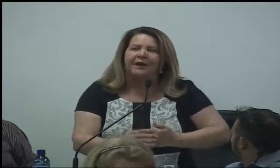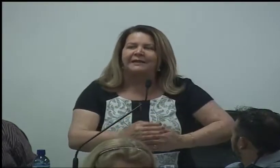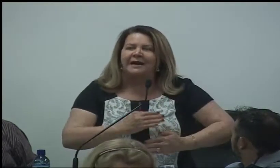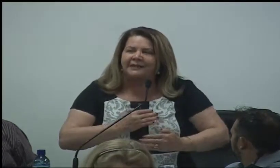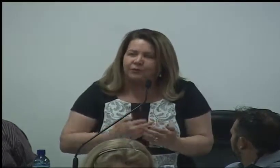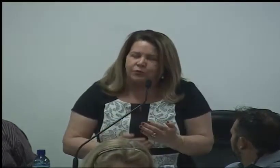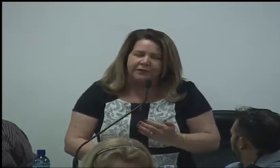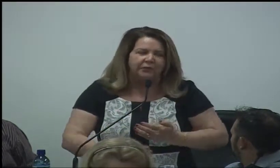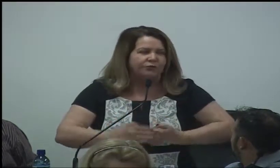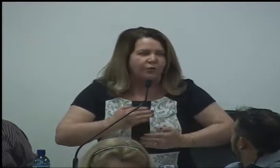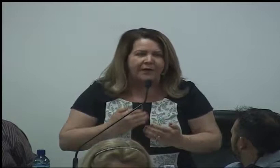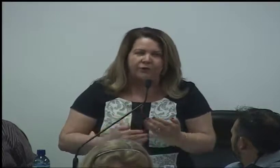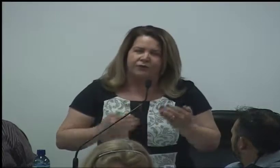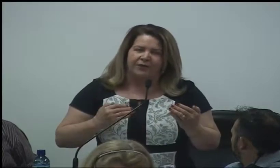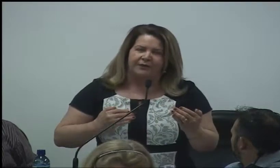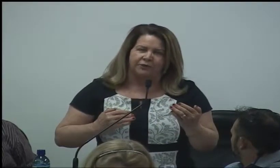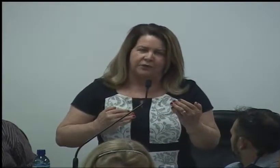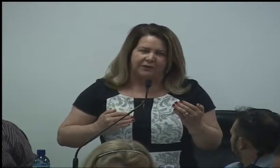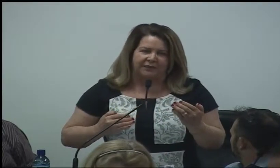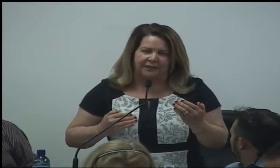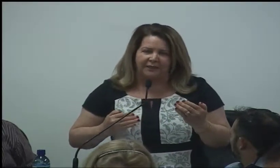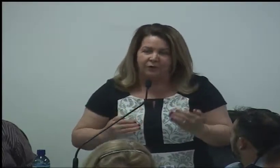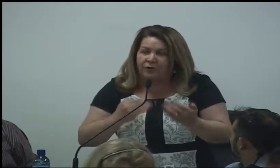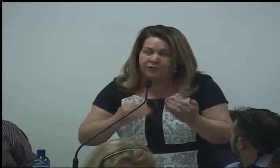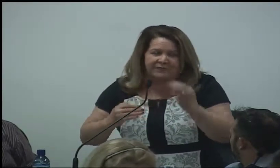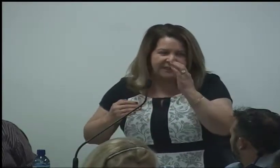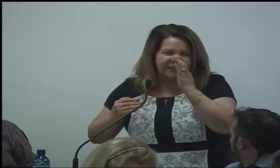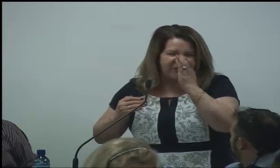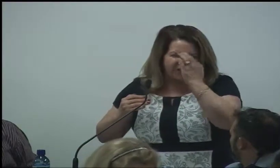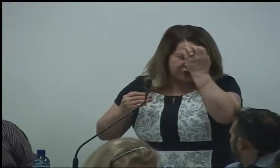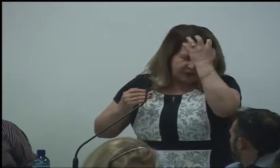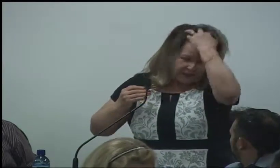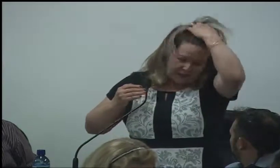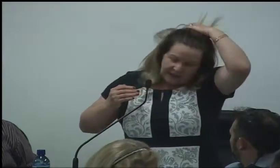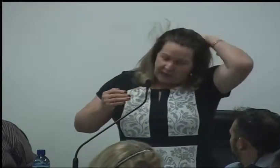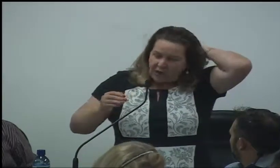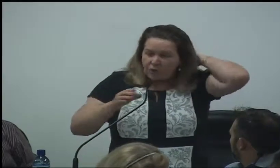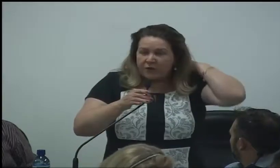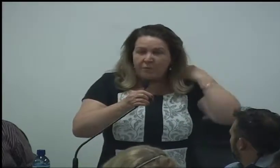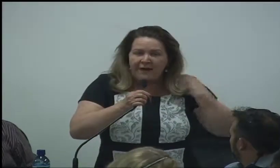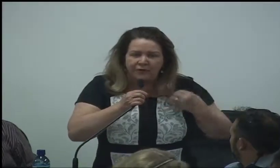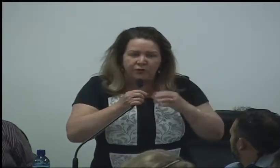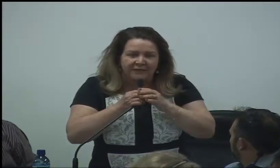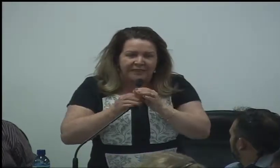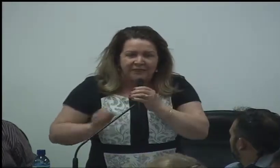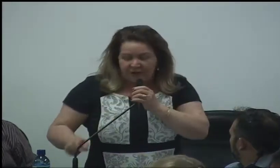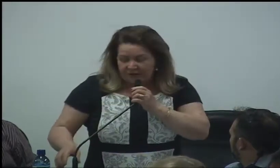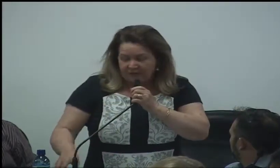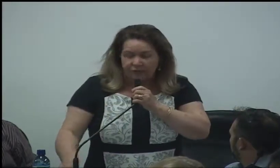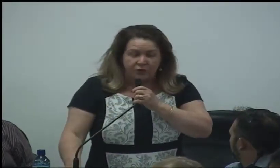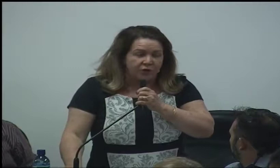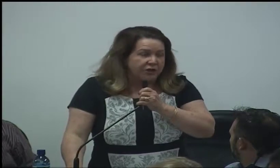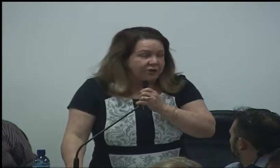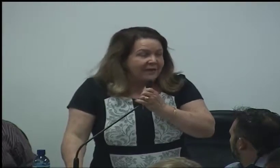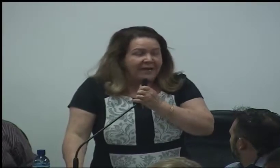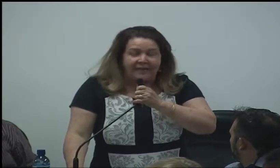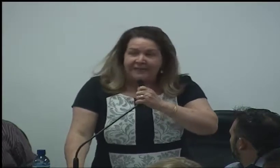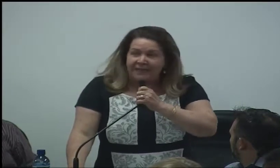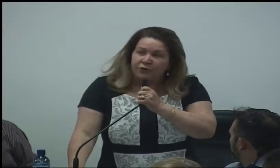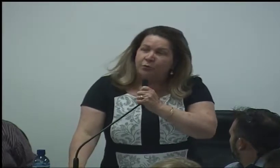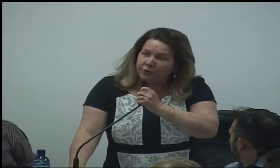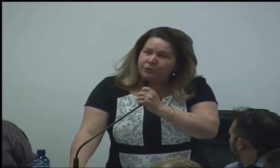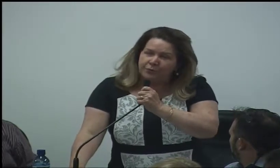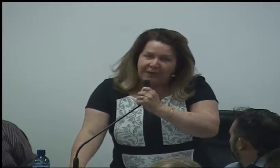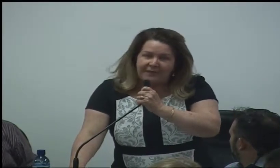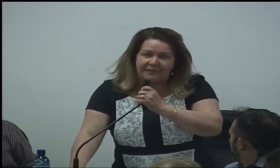muito parado. E não sou eu que estou falando isso aqui. Eu não gostaria de estar falando isso aqui. O que eu mais gostaria de estar falando aqui hoje é que